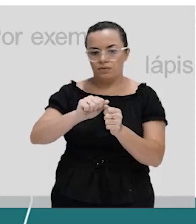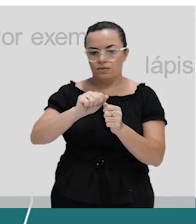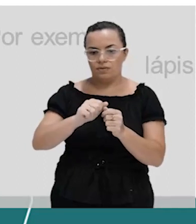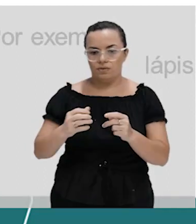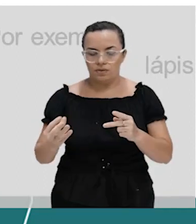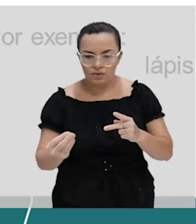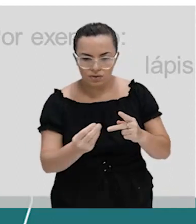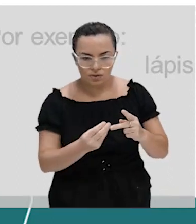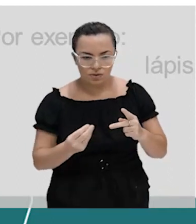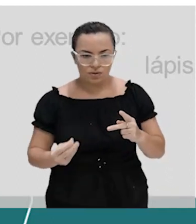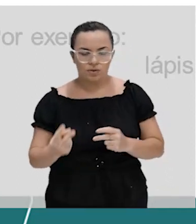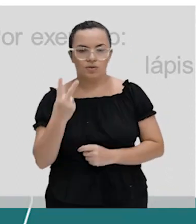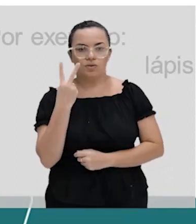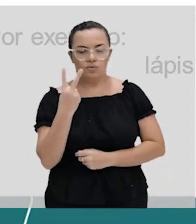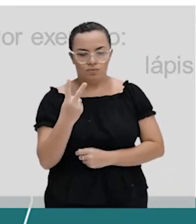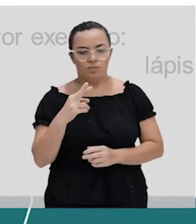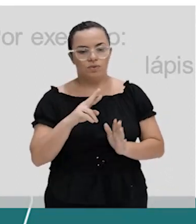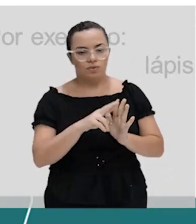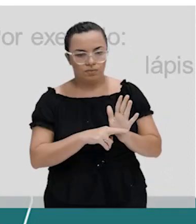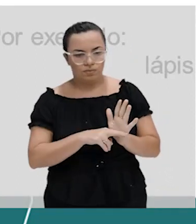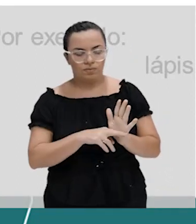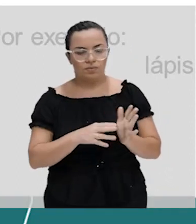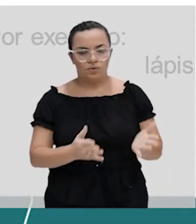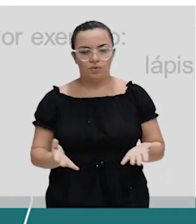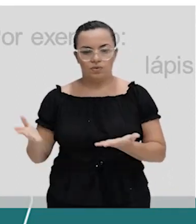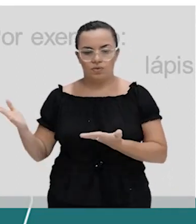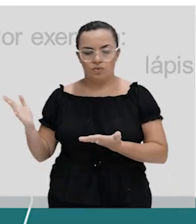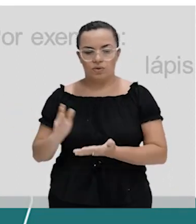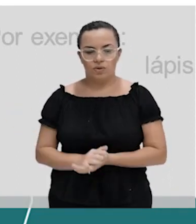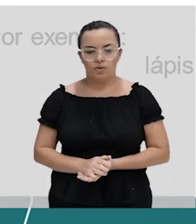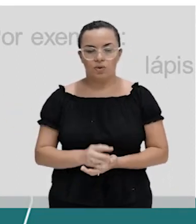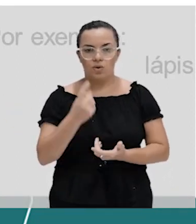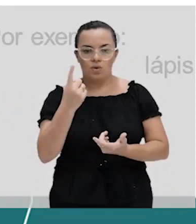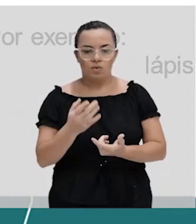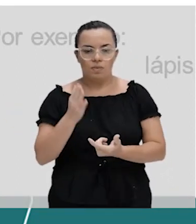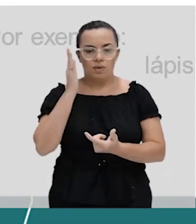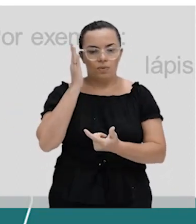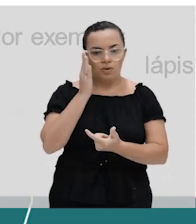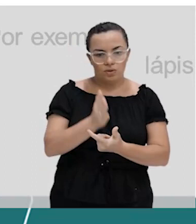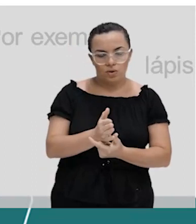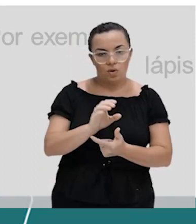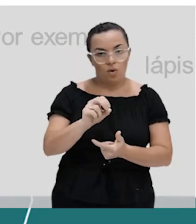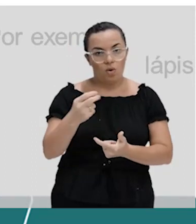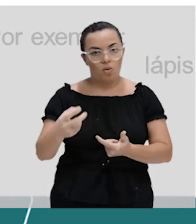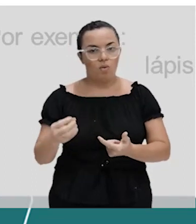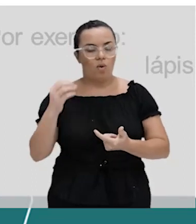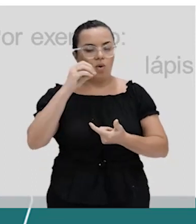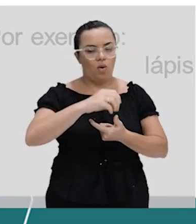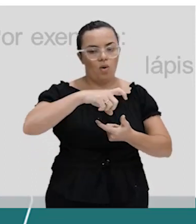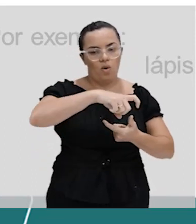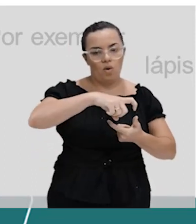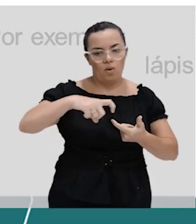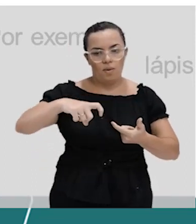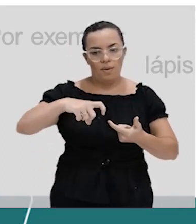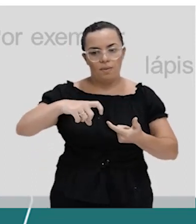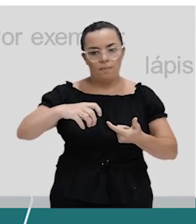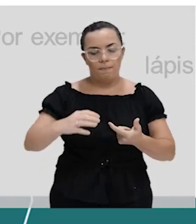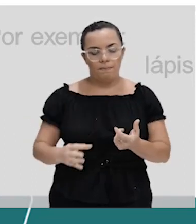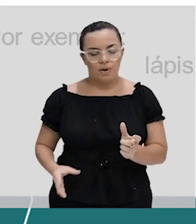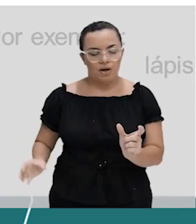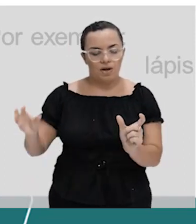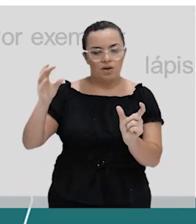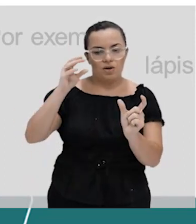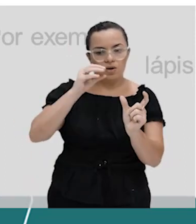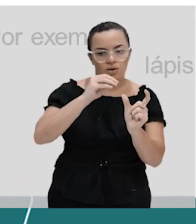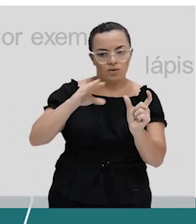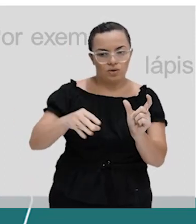ou oxítonos, mediante um acréscimo de ES, as, ases, retrós,